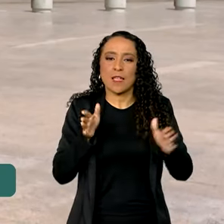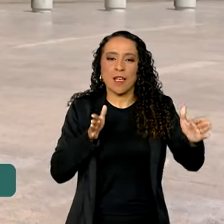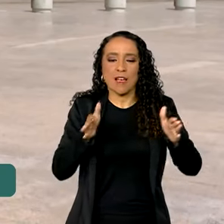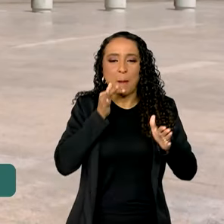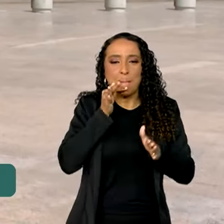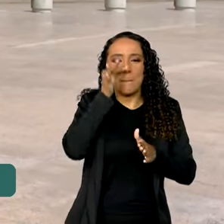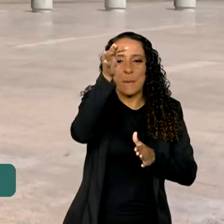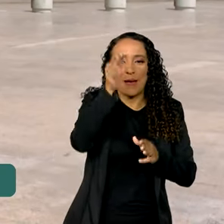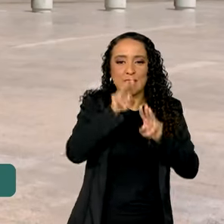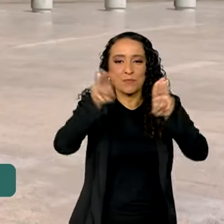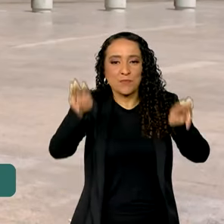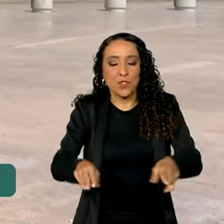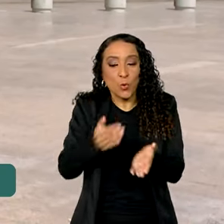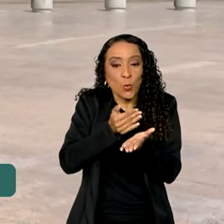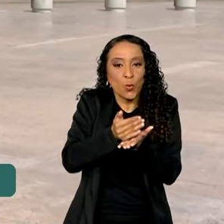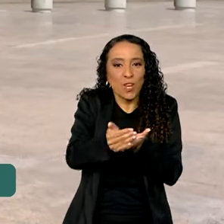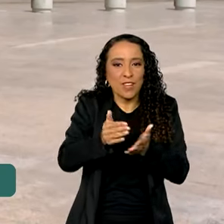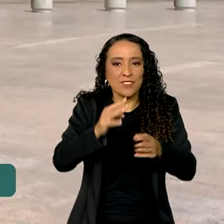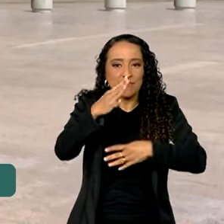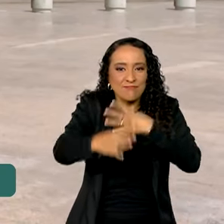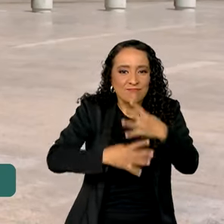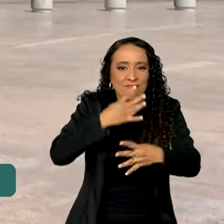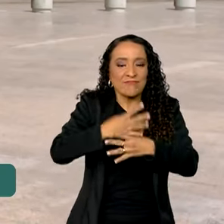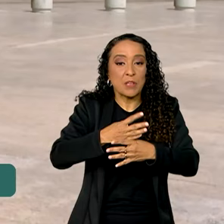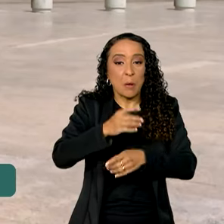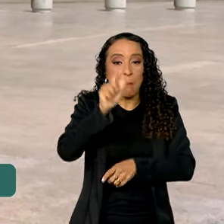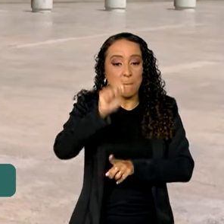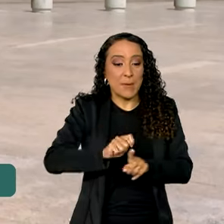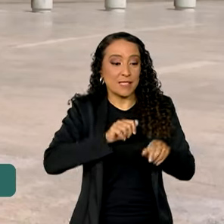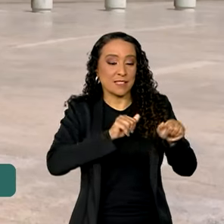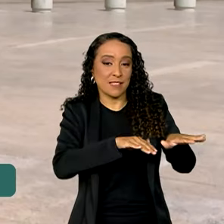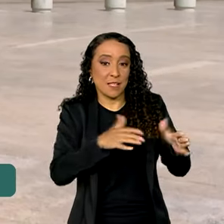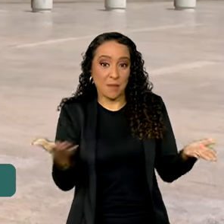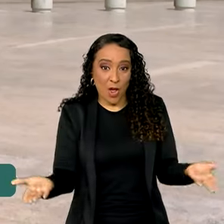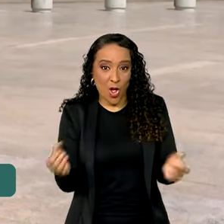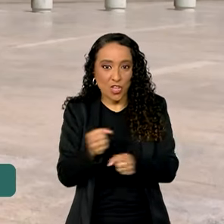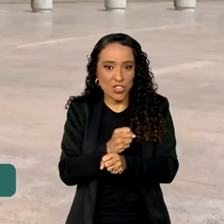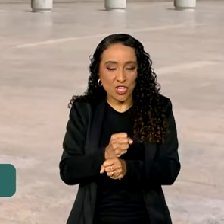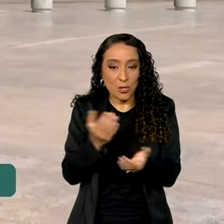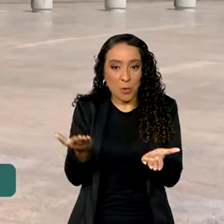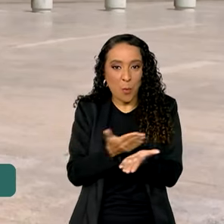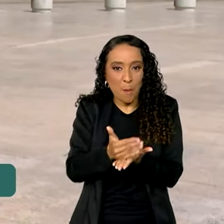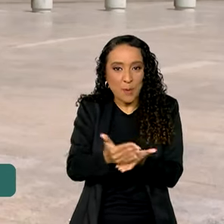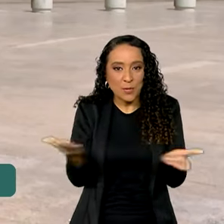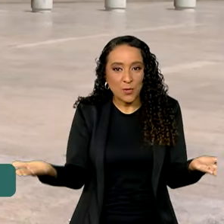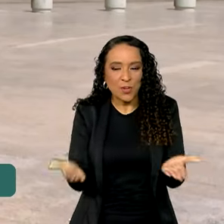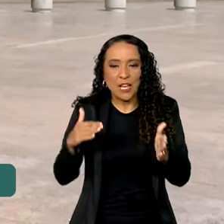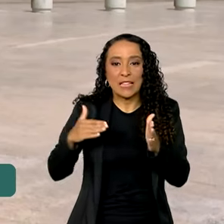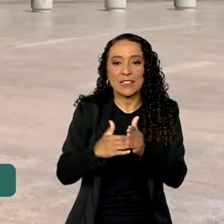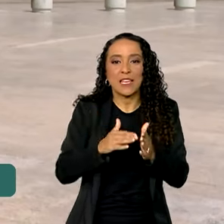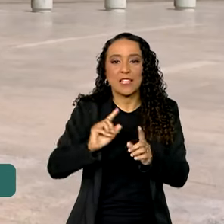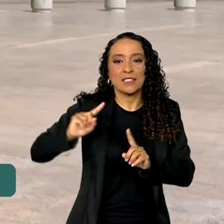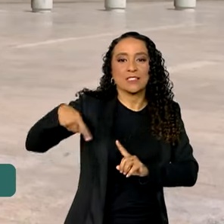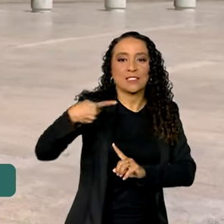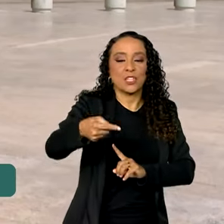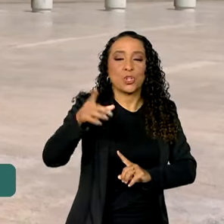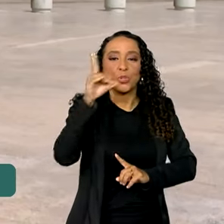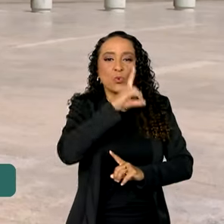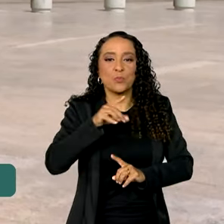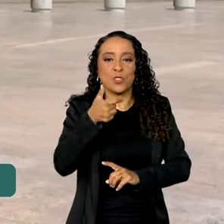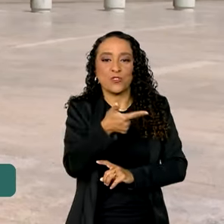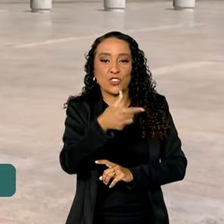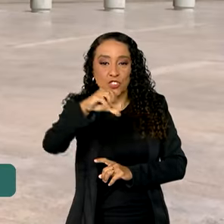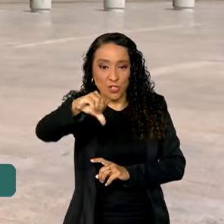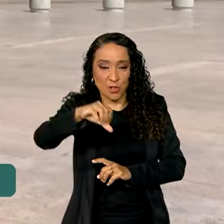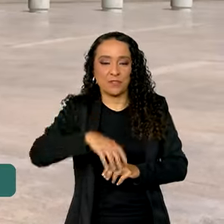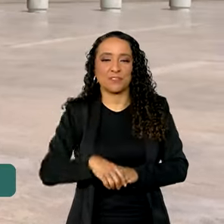dos Museus no início da estação, em setembro, e este ano começa hoje e vai até o próximo domingo, dia